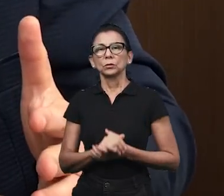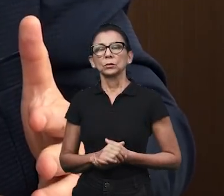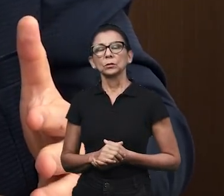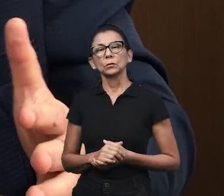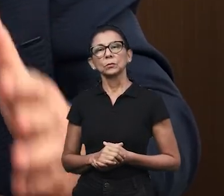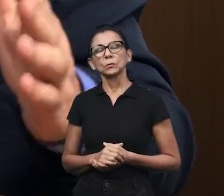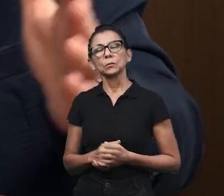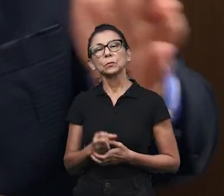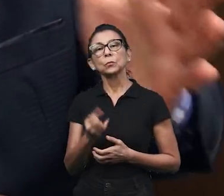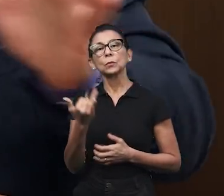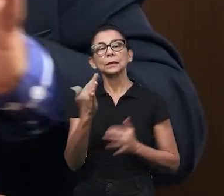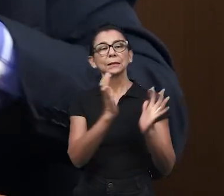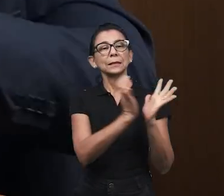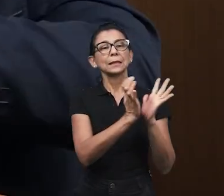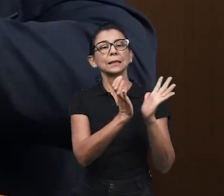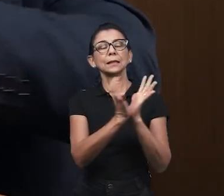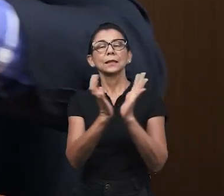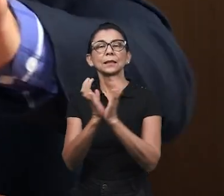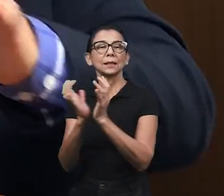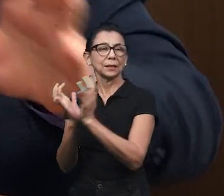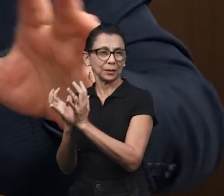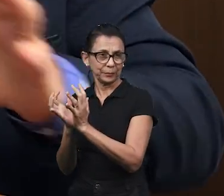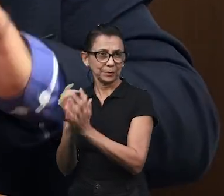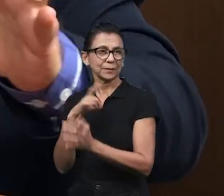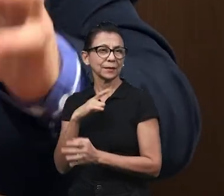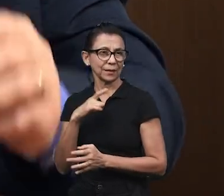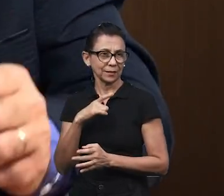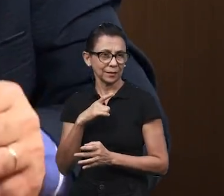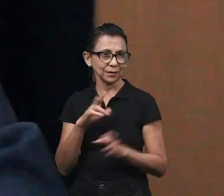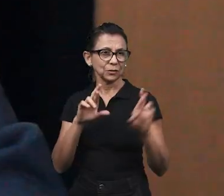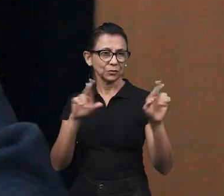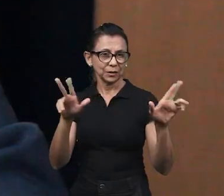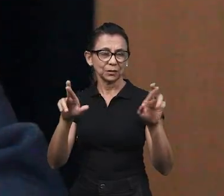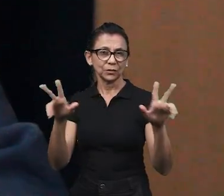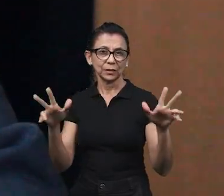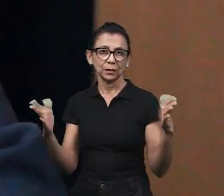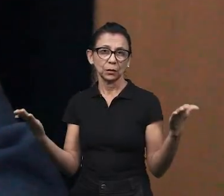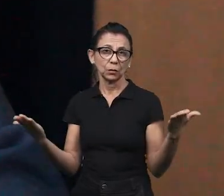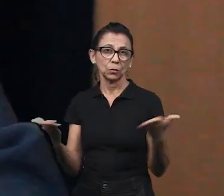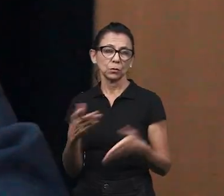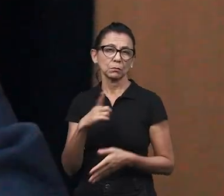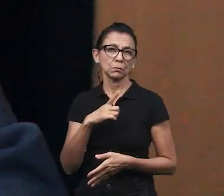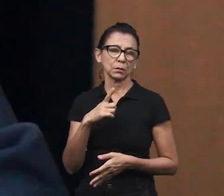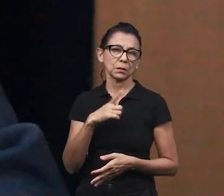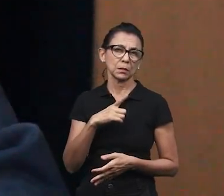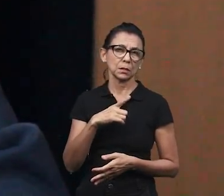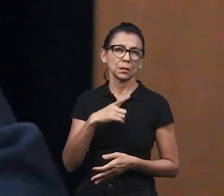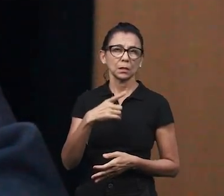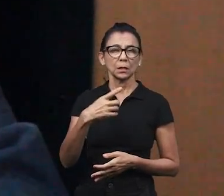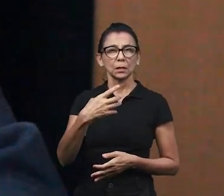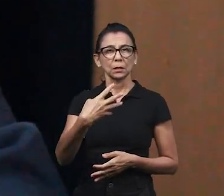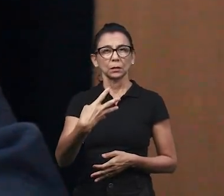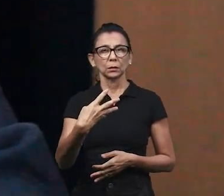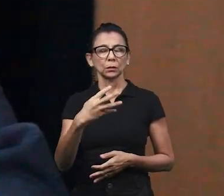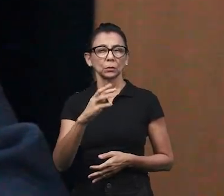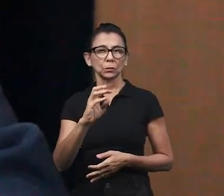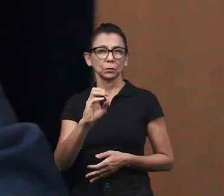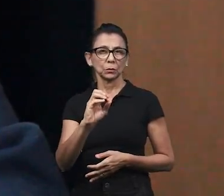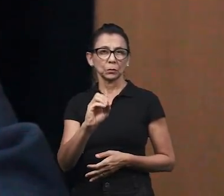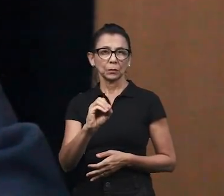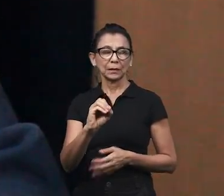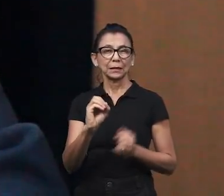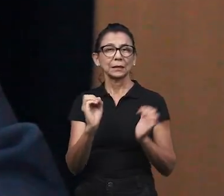de voluntariado você tem? Porque você tem equipes, né? Você tem áreas de atuação diferentes. Quantas são? Hoje nós temos aí uma faixa de 40